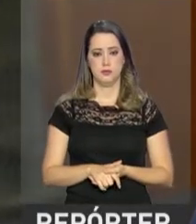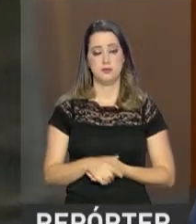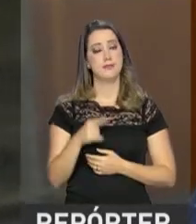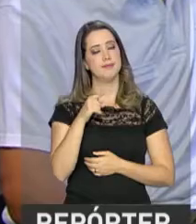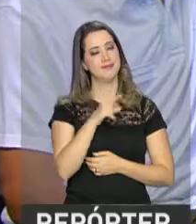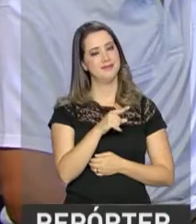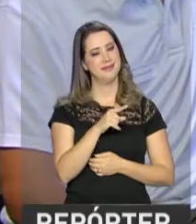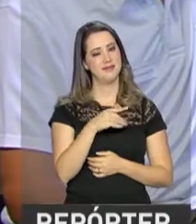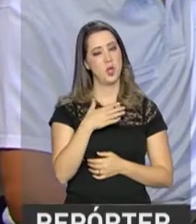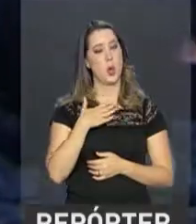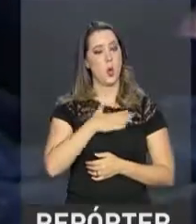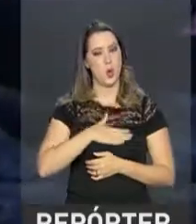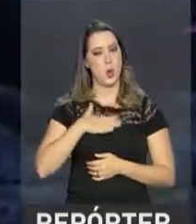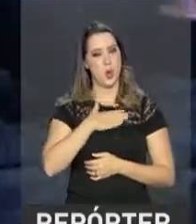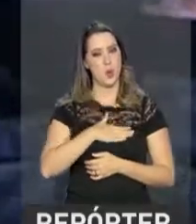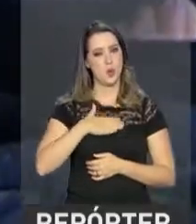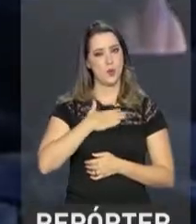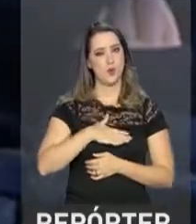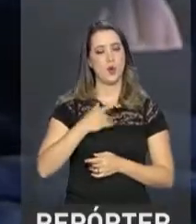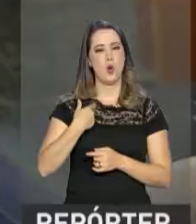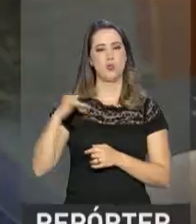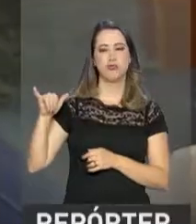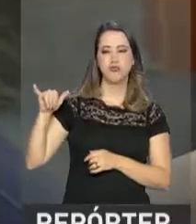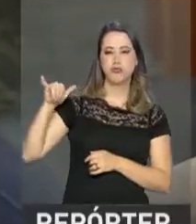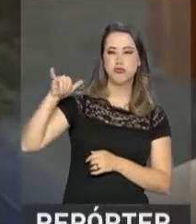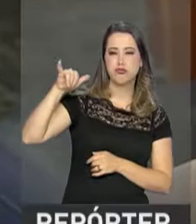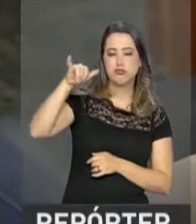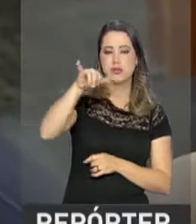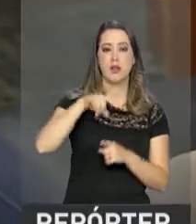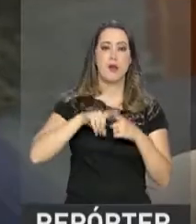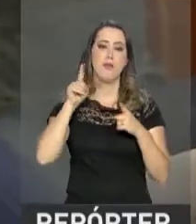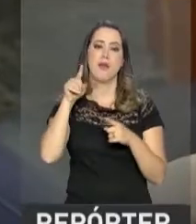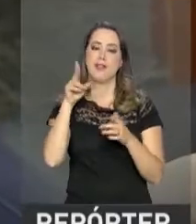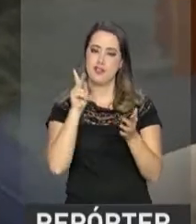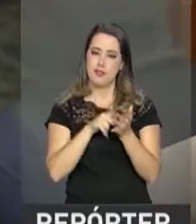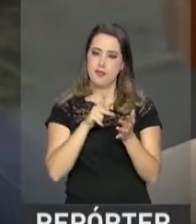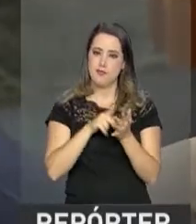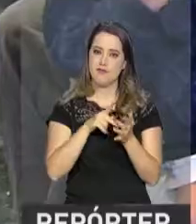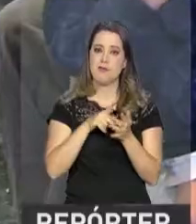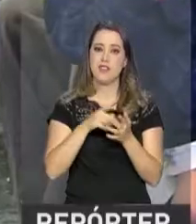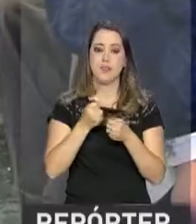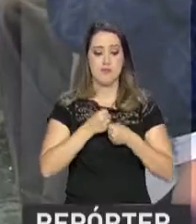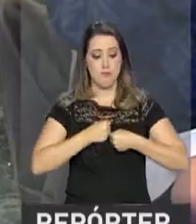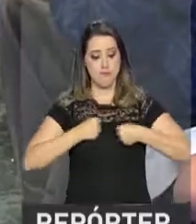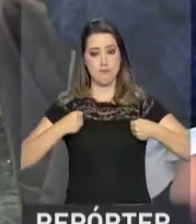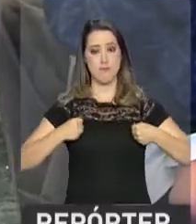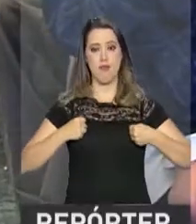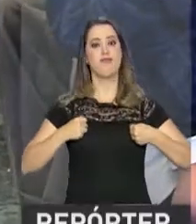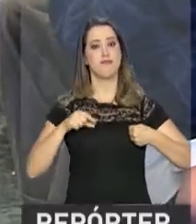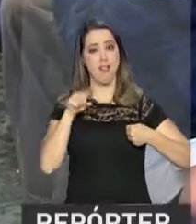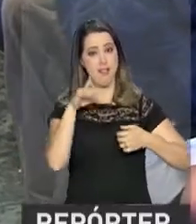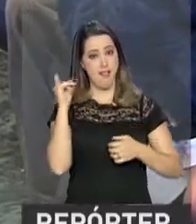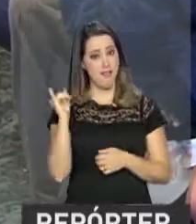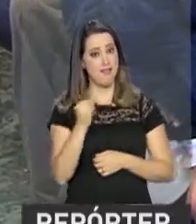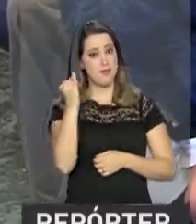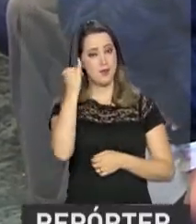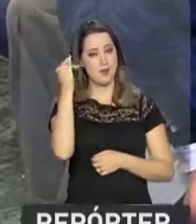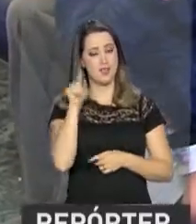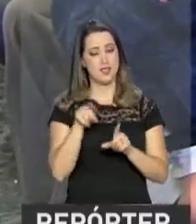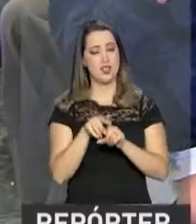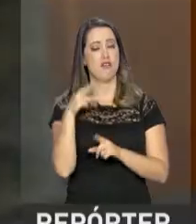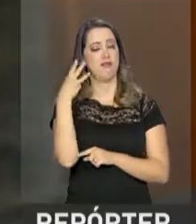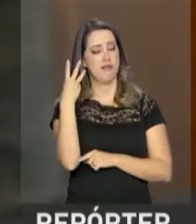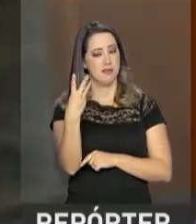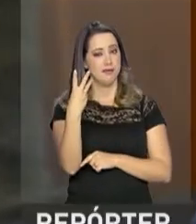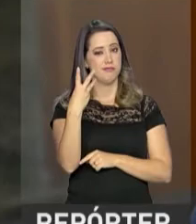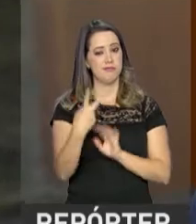Alisson gosta de super-heróis e aviões, mas o verdadeiro super-herói é ele. Aos 5 anos, já passou por